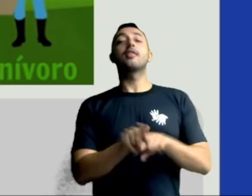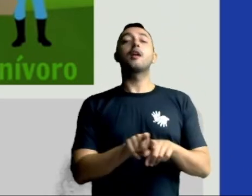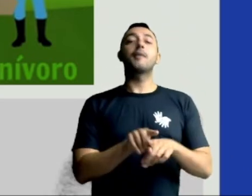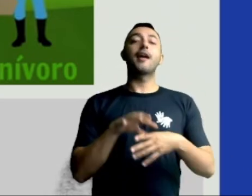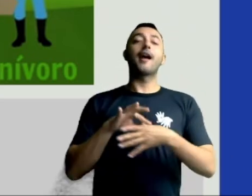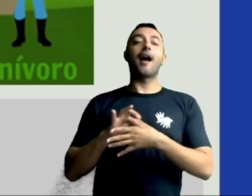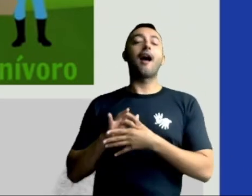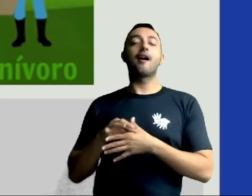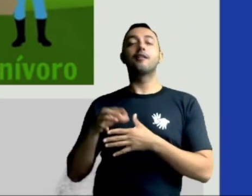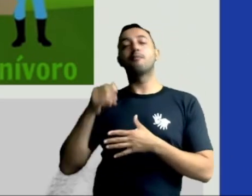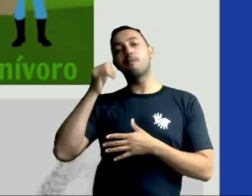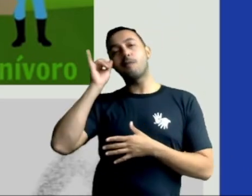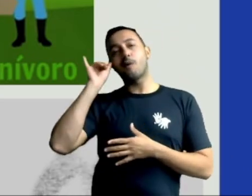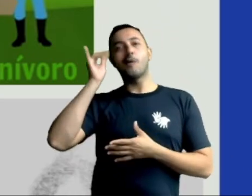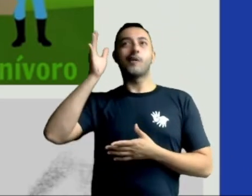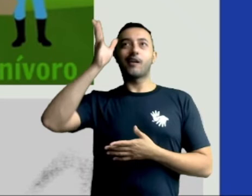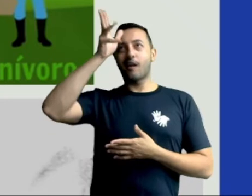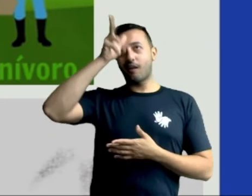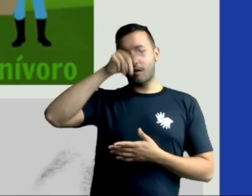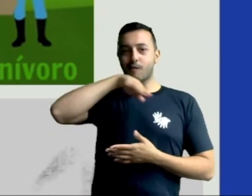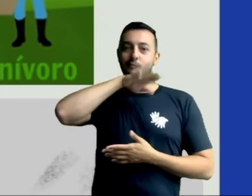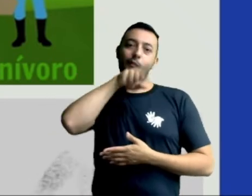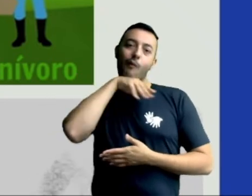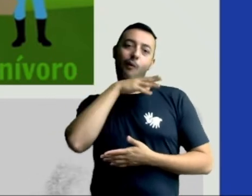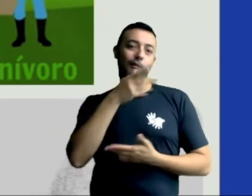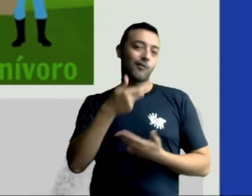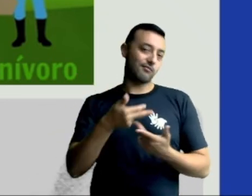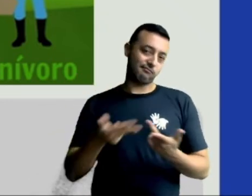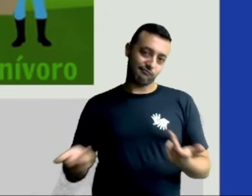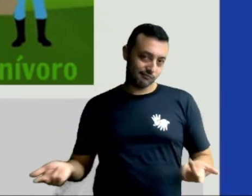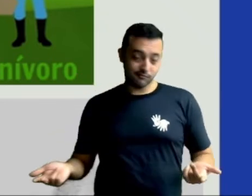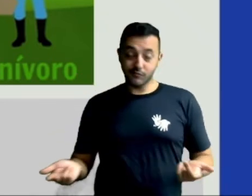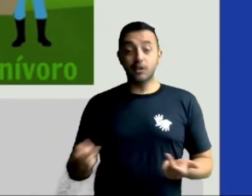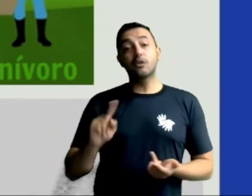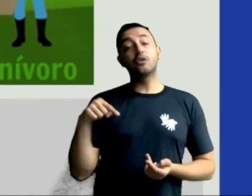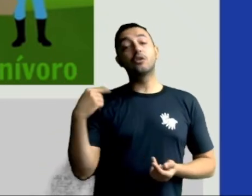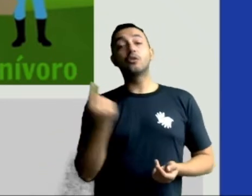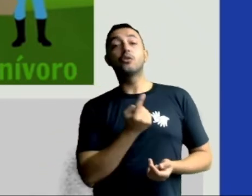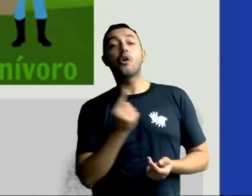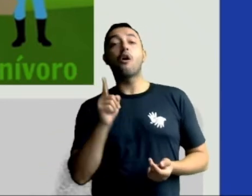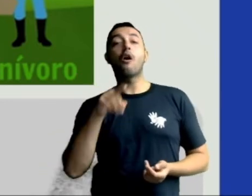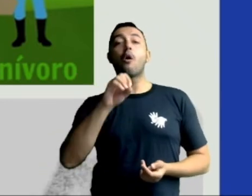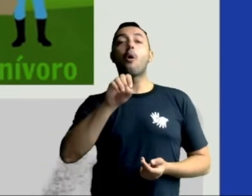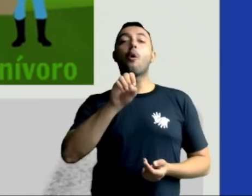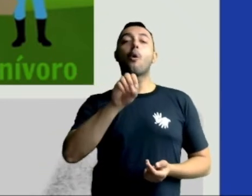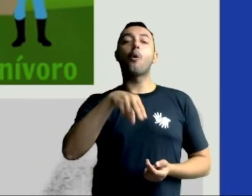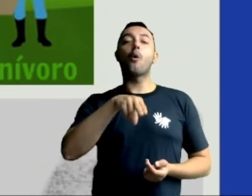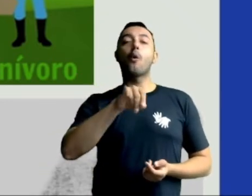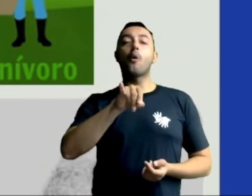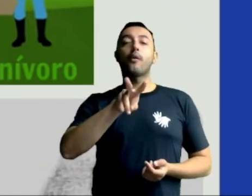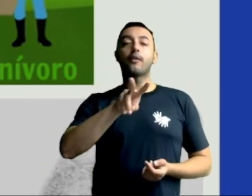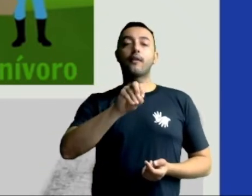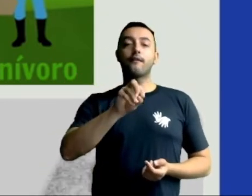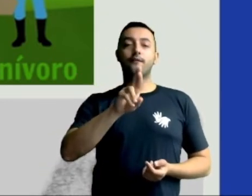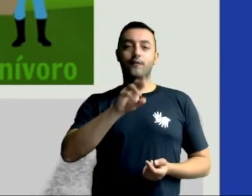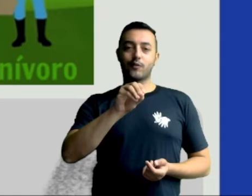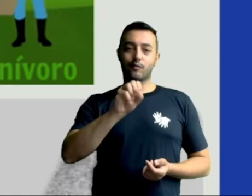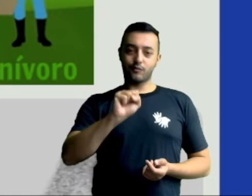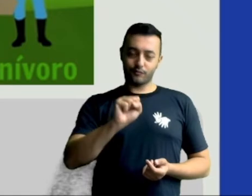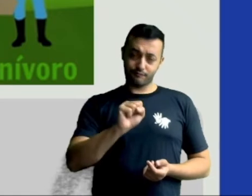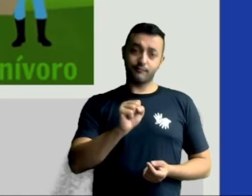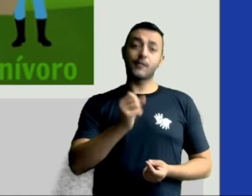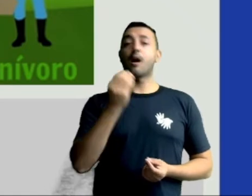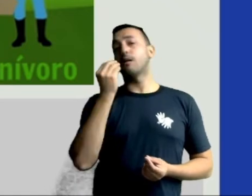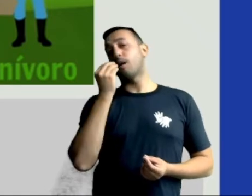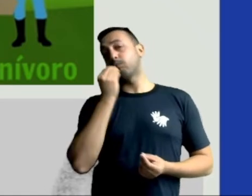boi, a carne da galinha, a carne do porco, a carne do bezerro. Então, nós somos seres onívoros, que nós nos alimentamos aí tanto